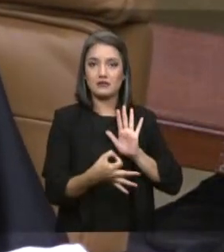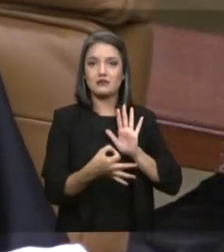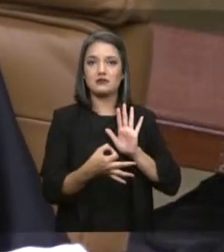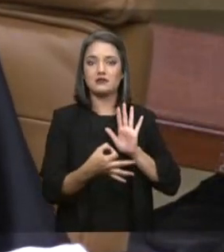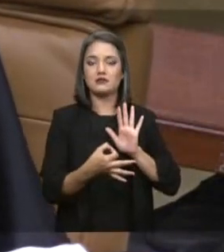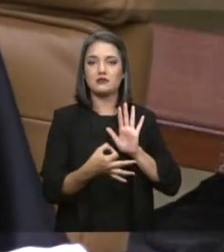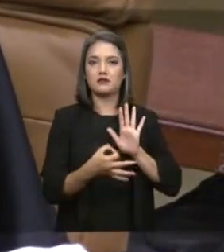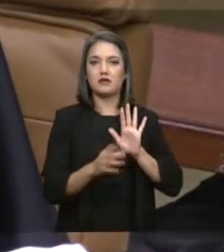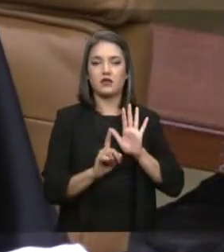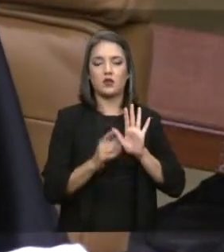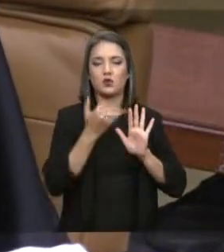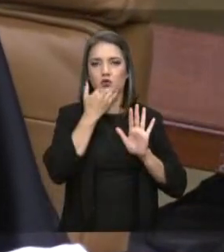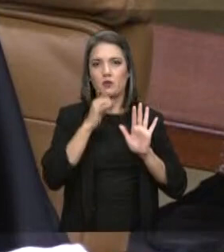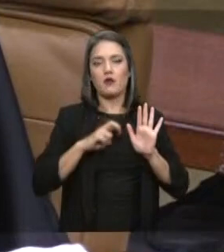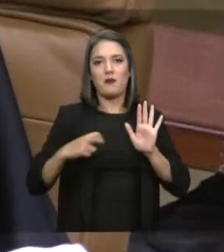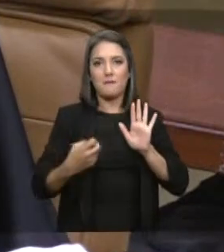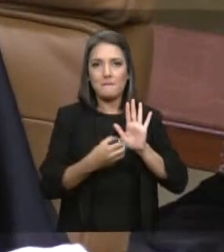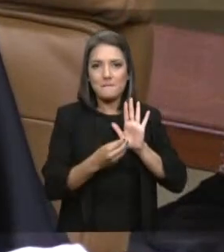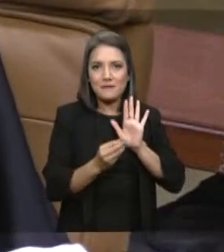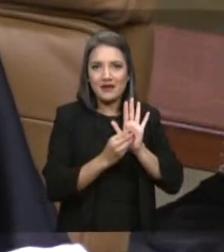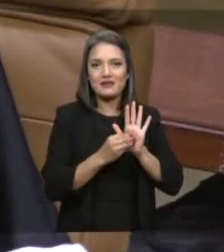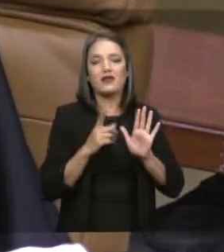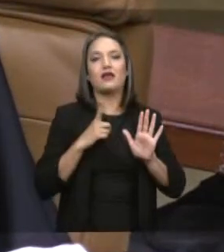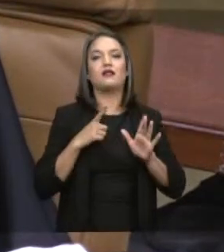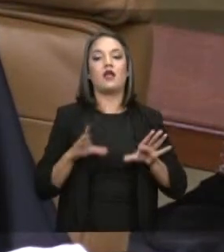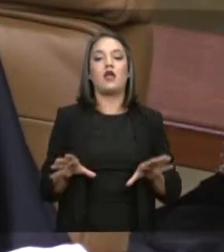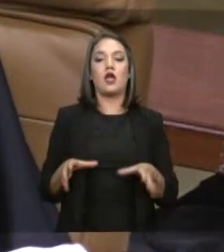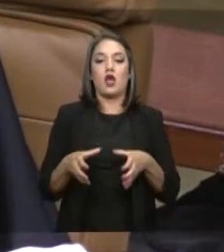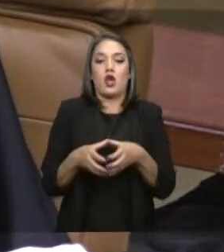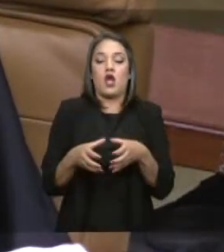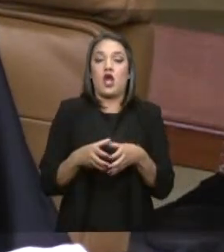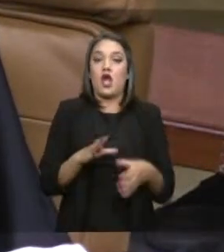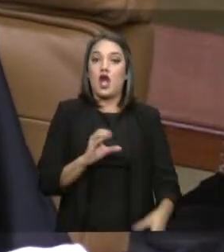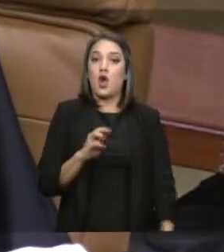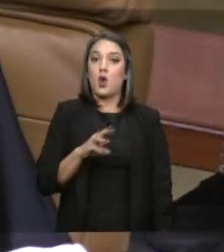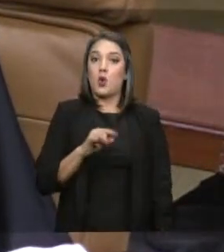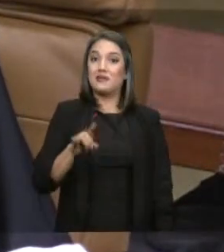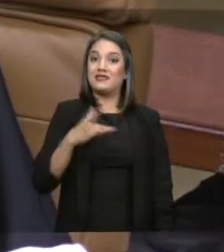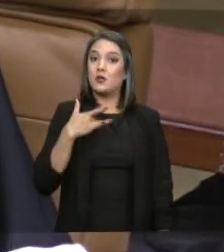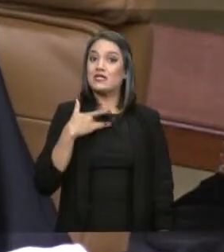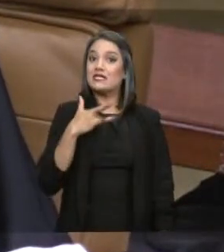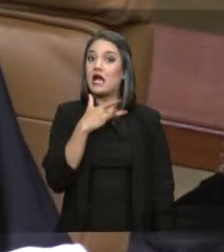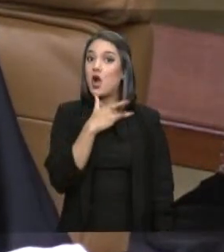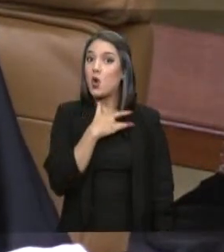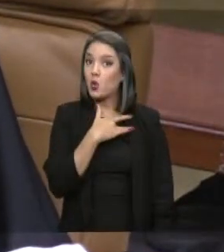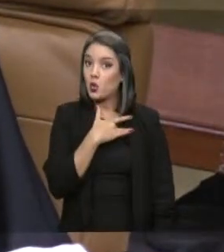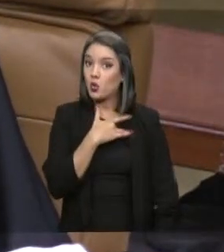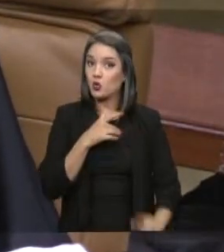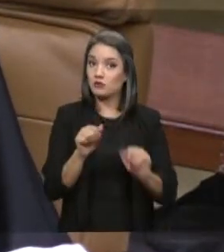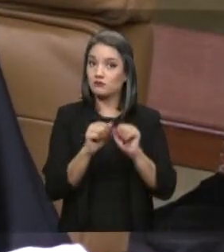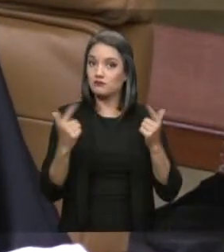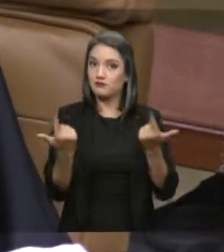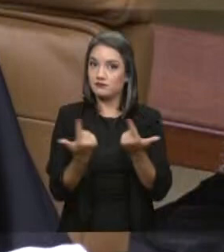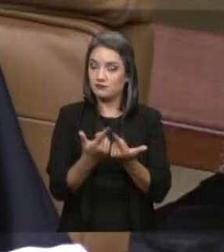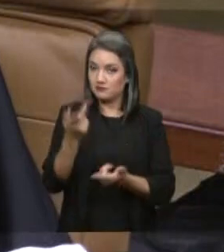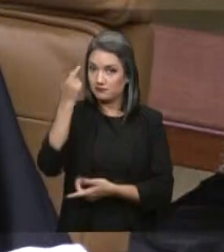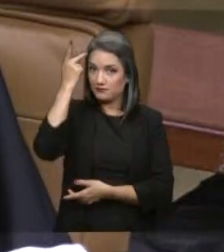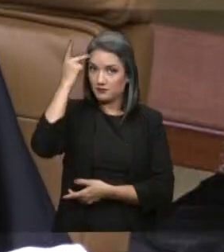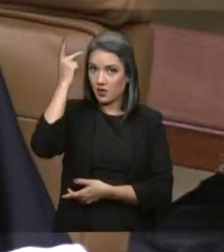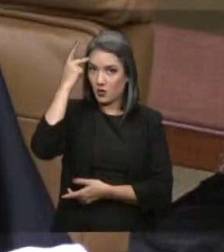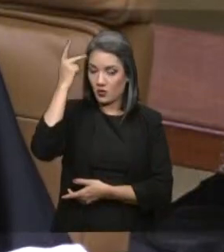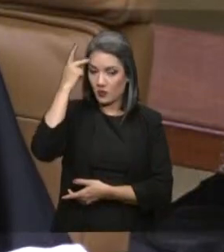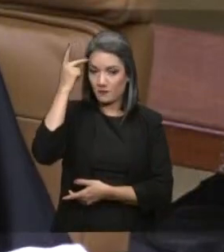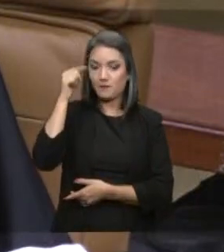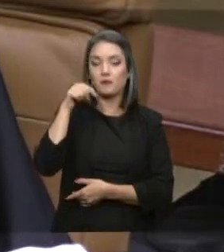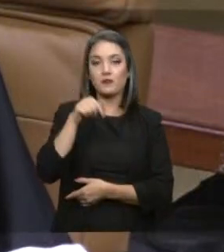elaborado pela comissão de saúde comissão de saúde da Assembleia Legislativa do Estado de São Paulo